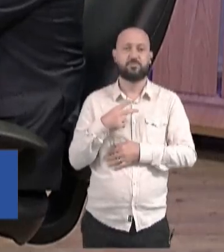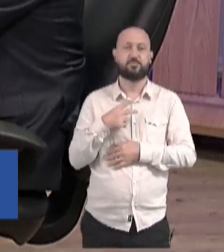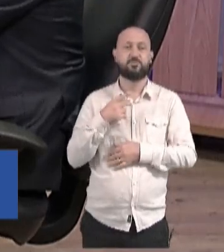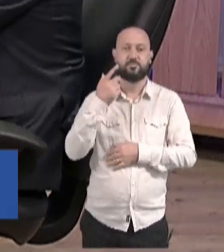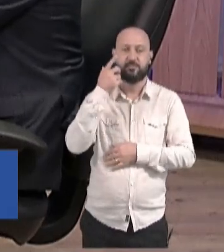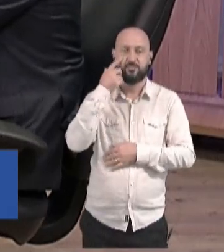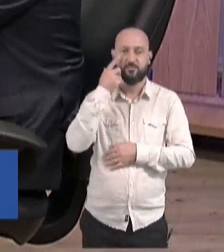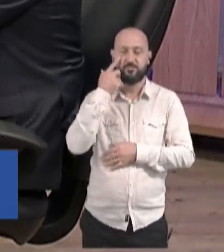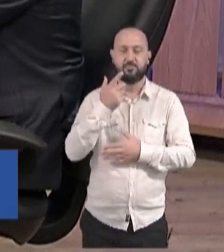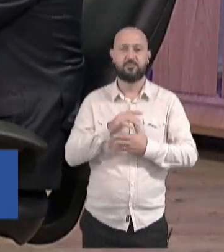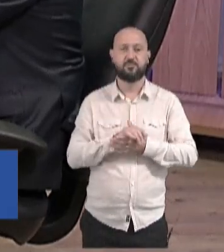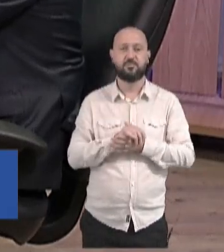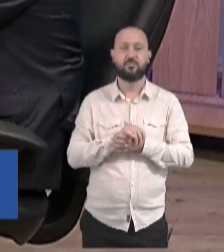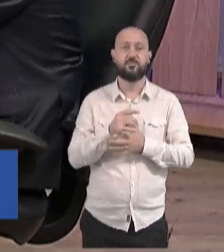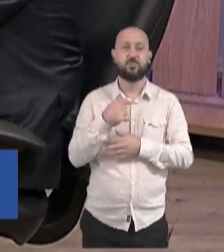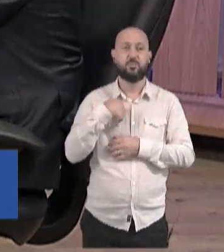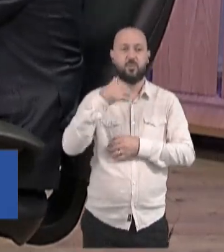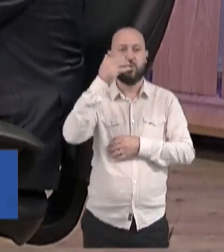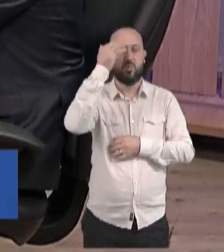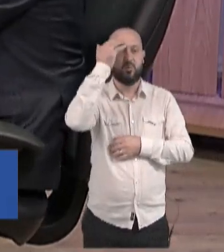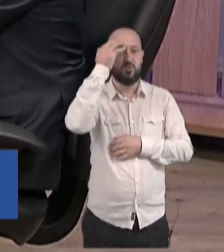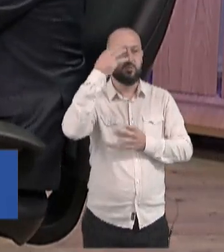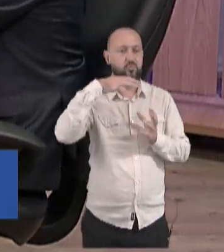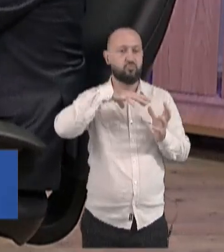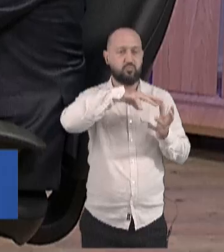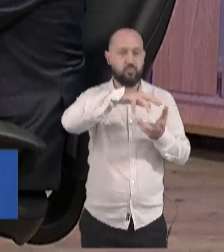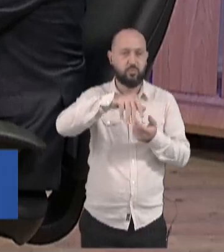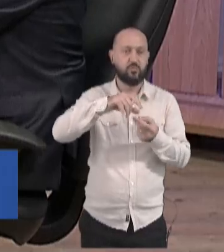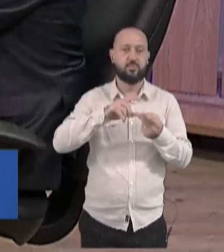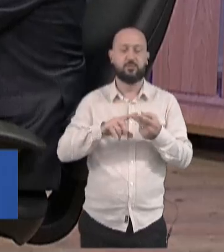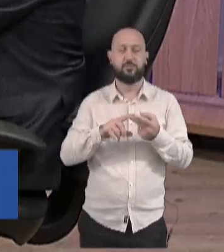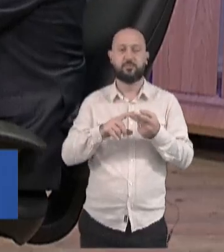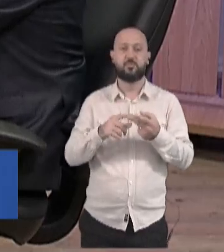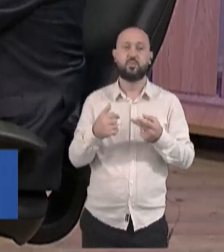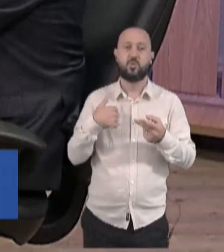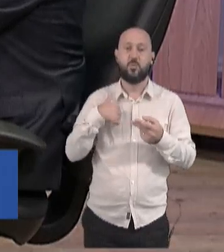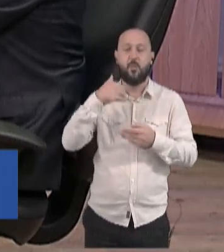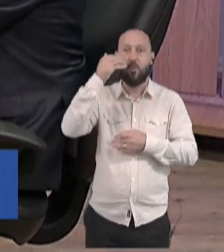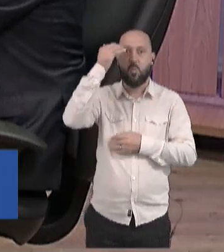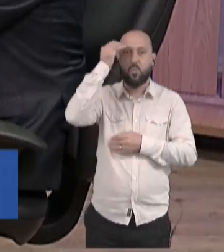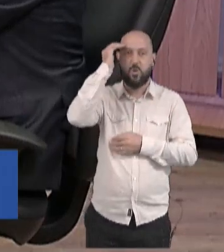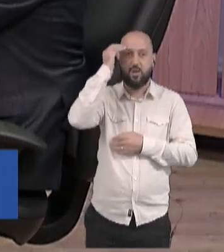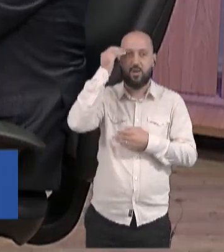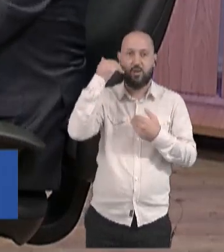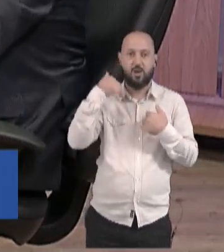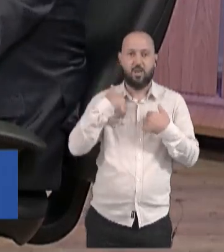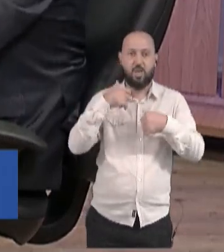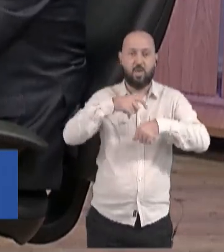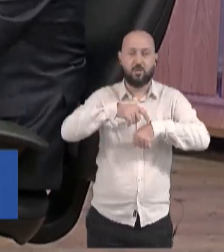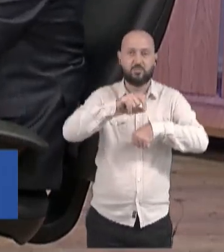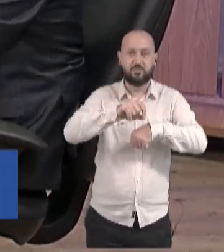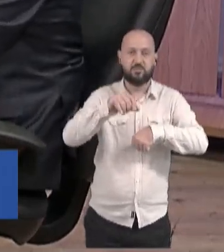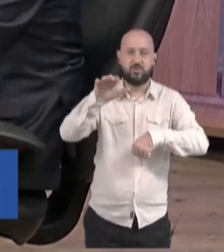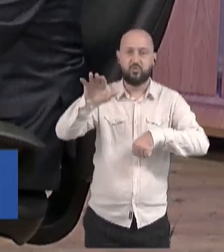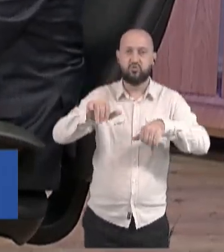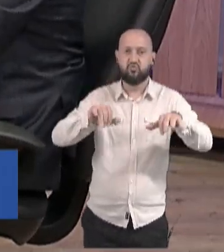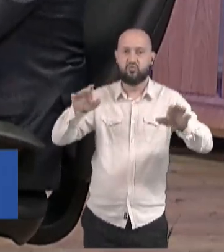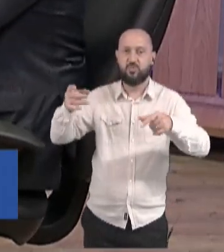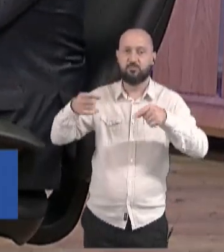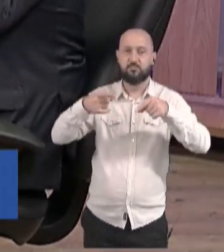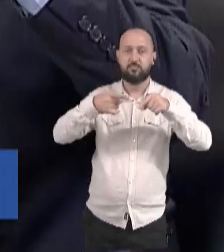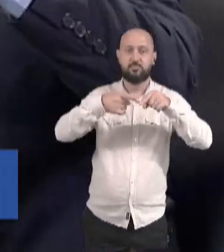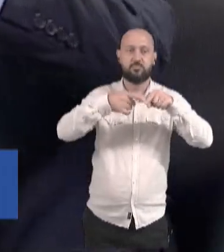essa visão do seu entendimento de mundo, do meu entendimento de mundo. Quando você traz